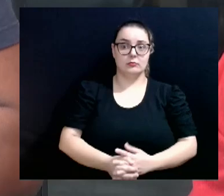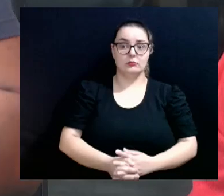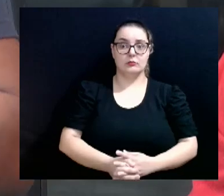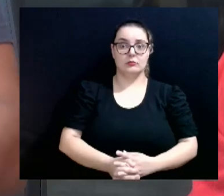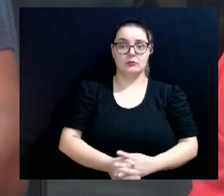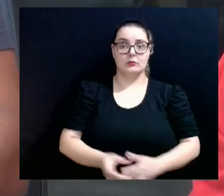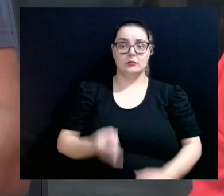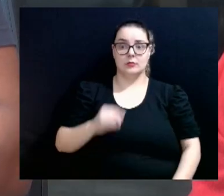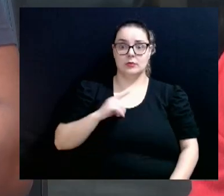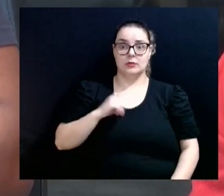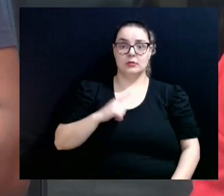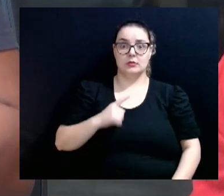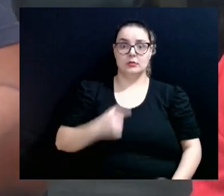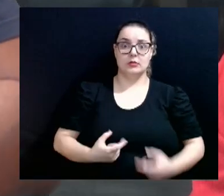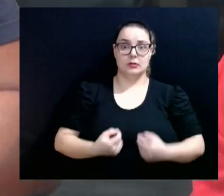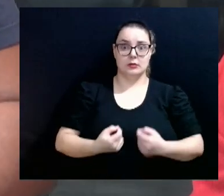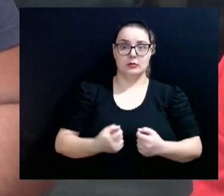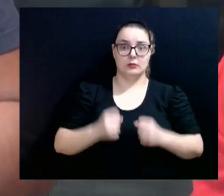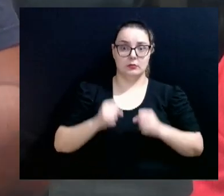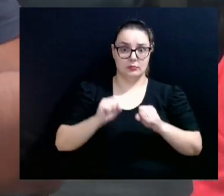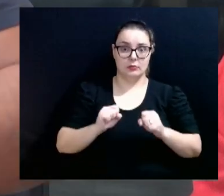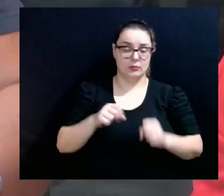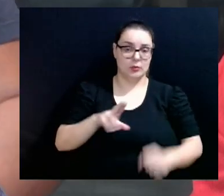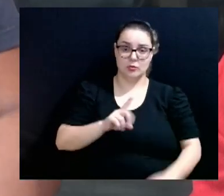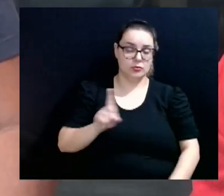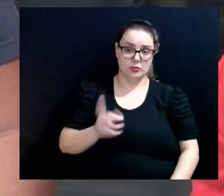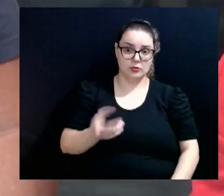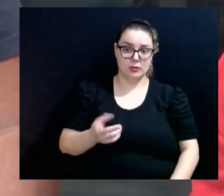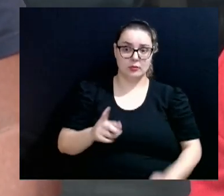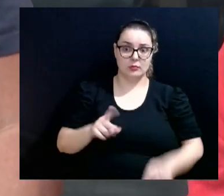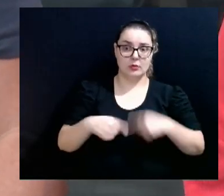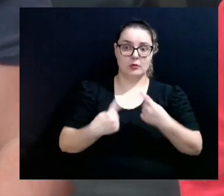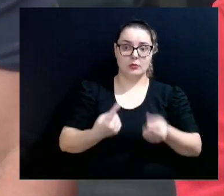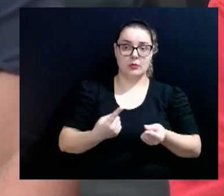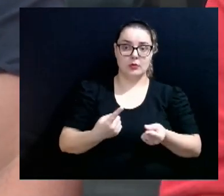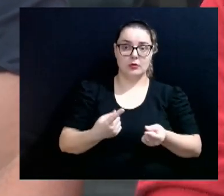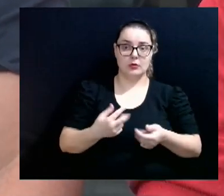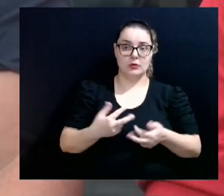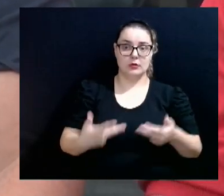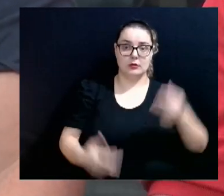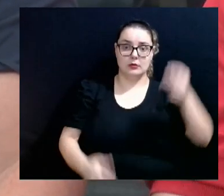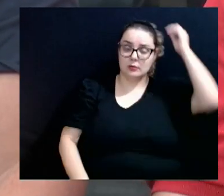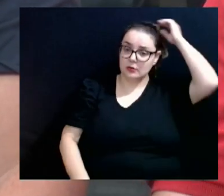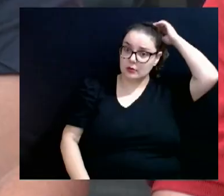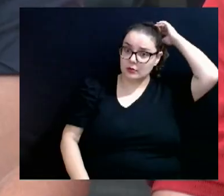nódulos. Pode ser isso ou pode ser alguma outra coisa?